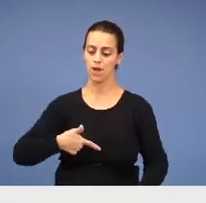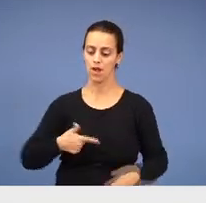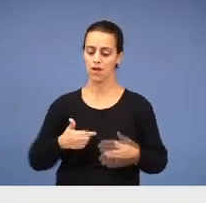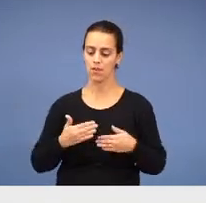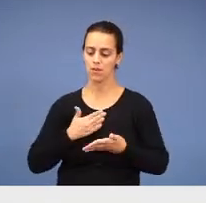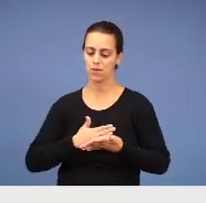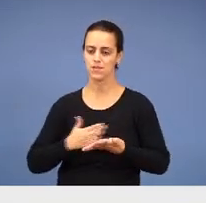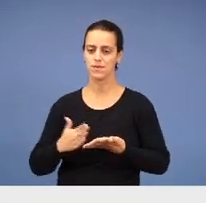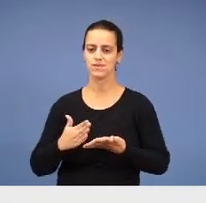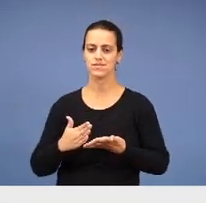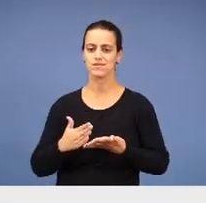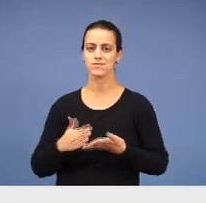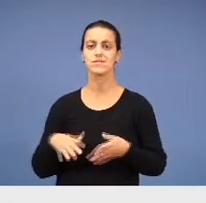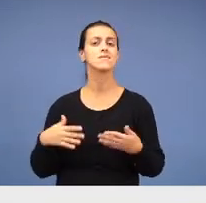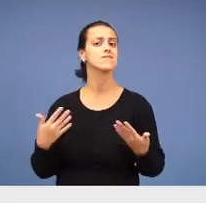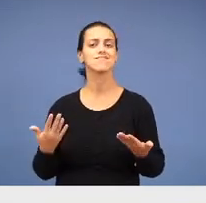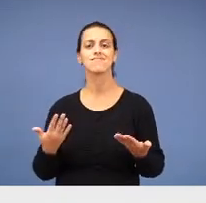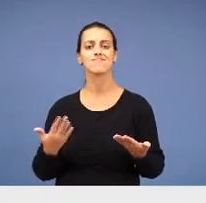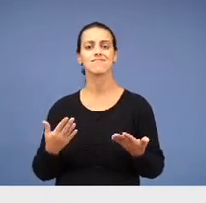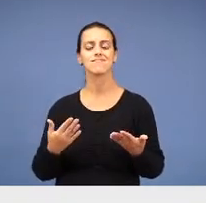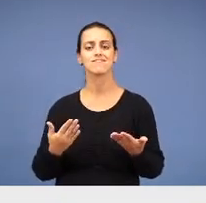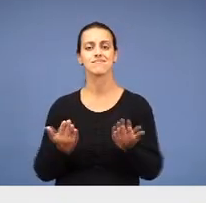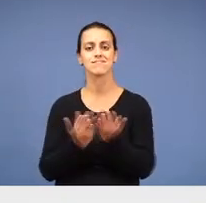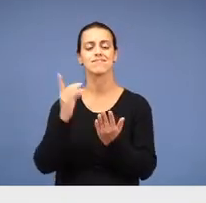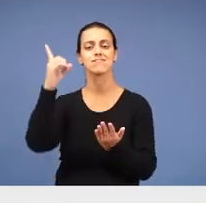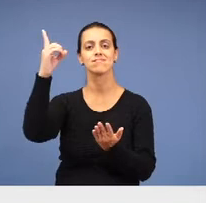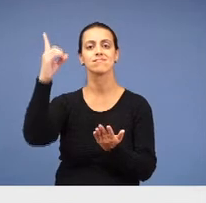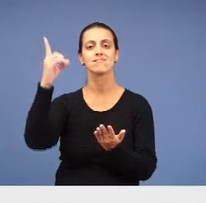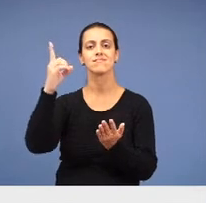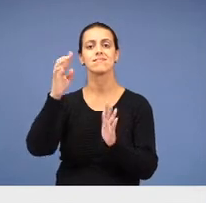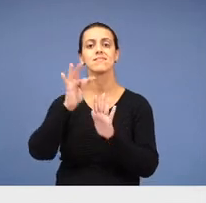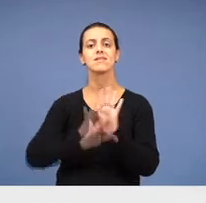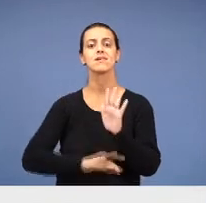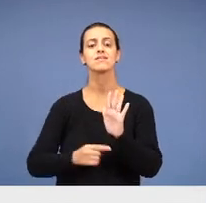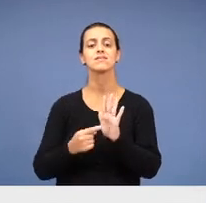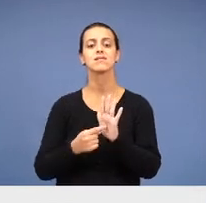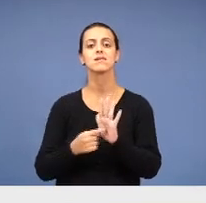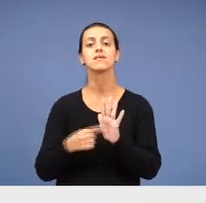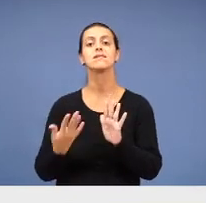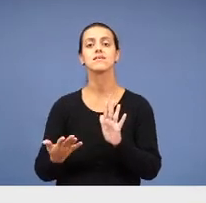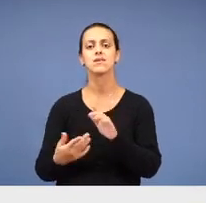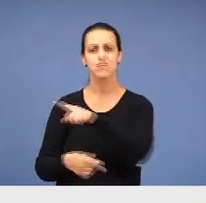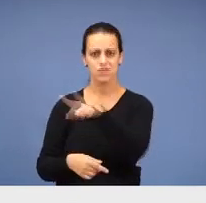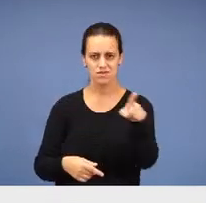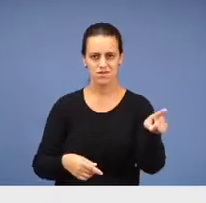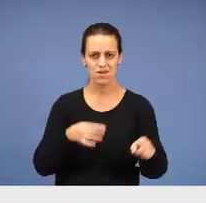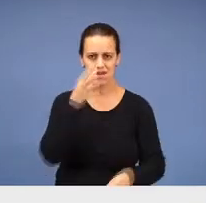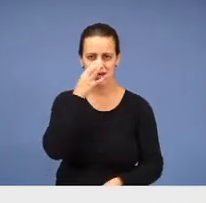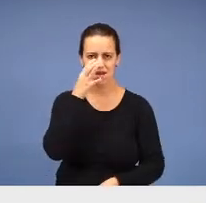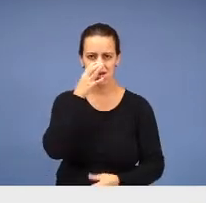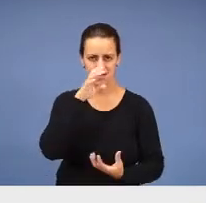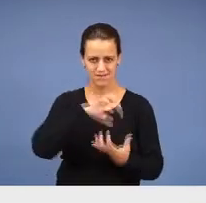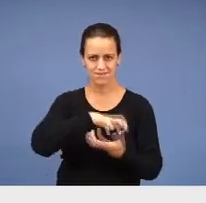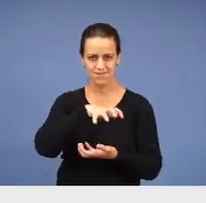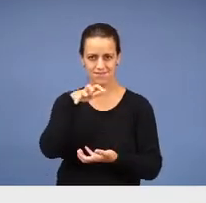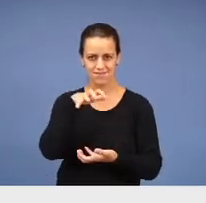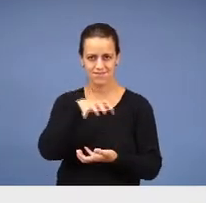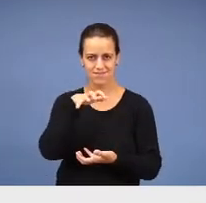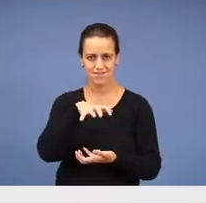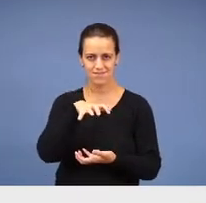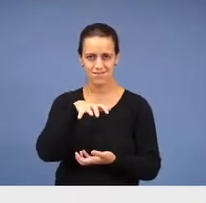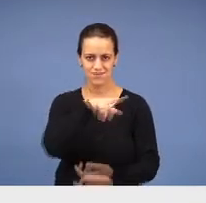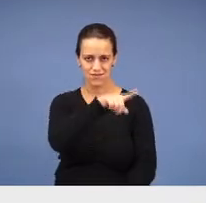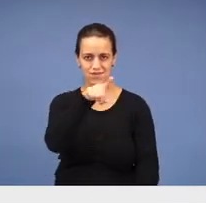texto bíblico? Vou responder para os irmãos aqui. Os que estão nos ouvindo agora no satélite, fechem os olhos e